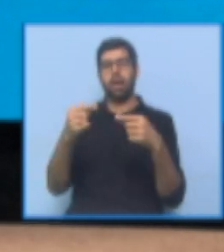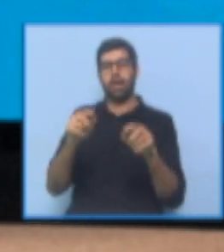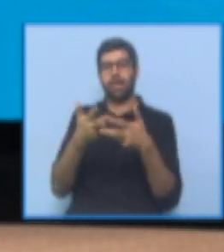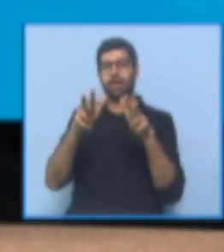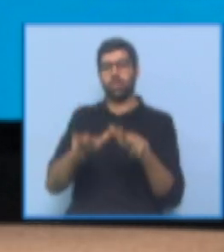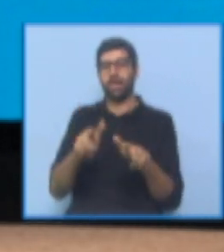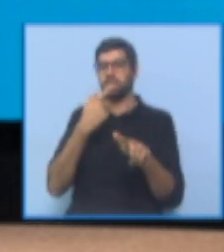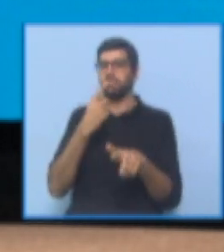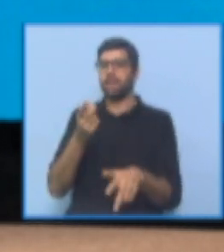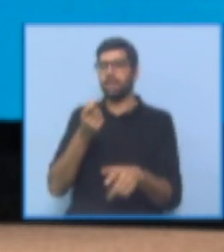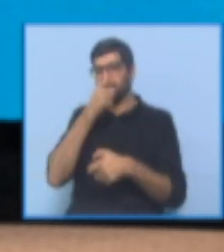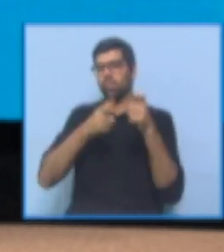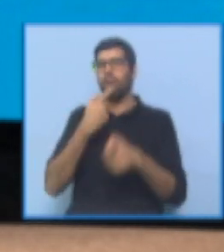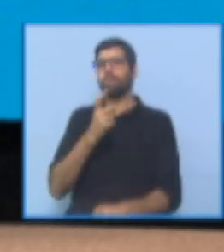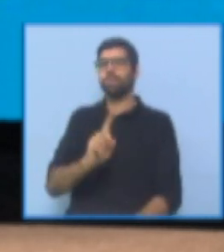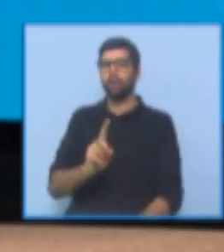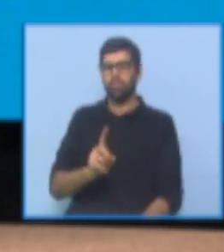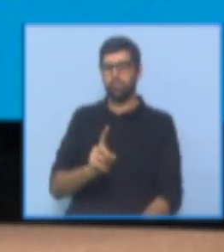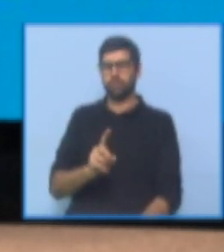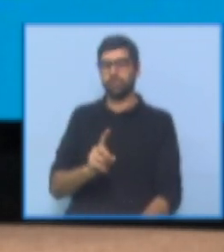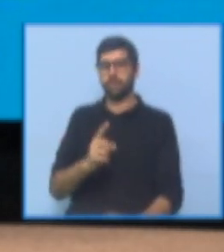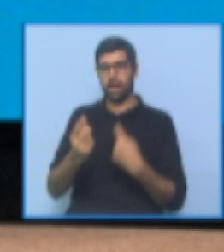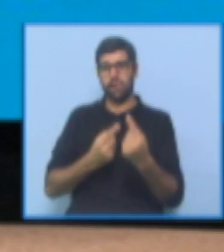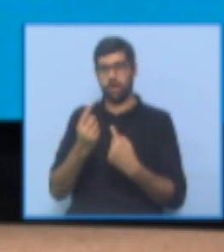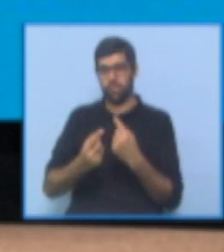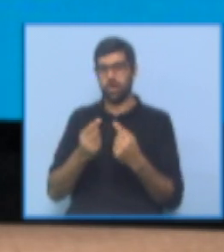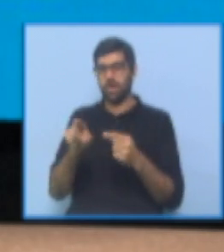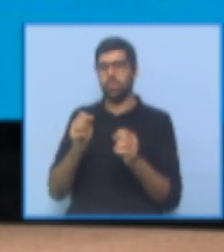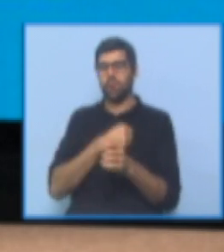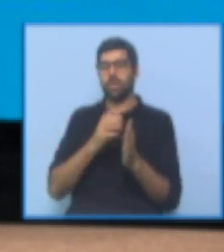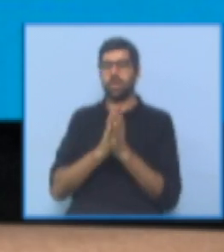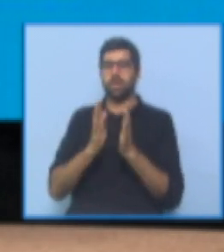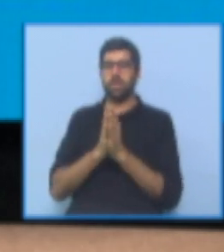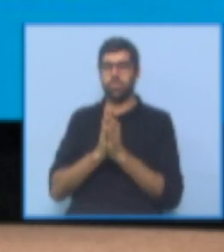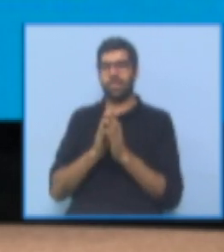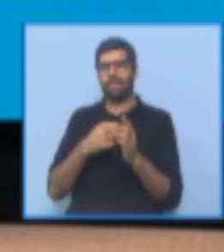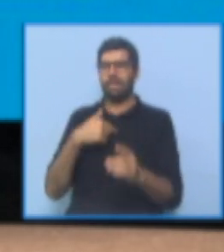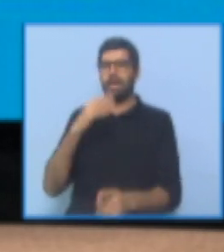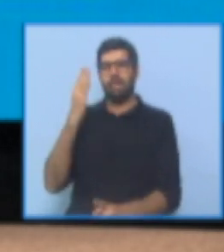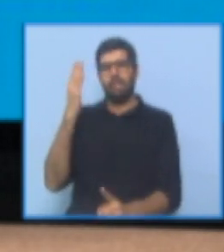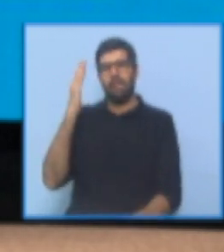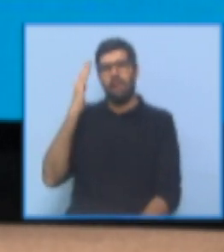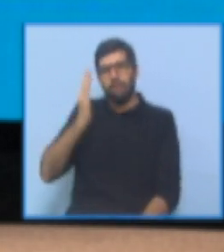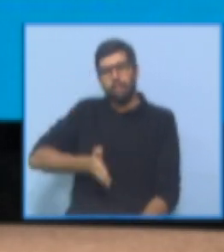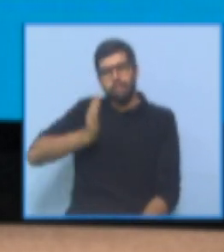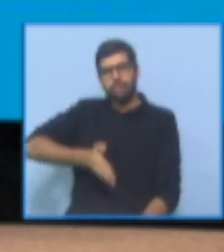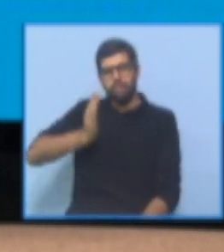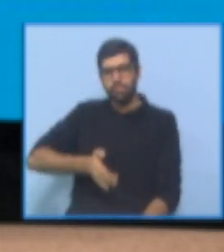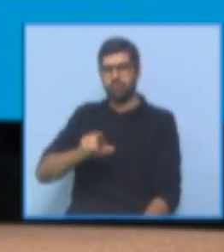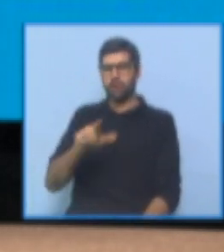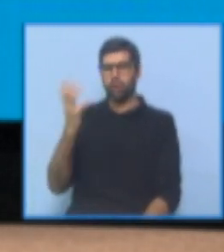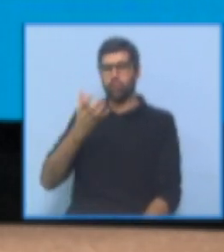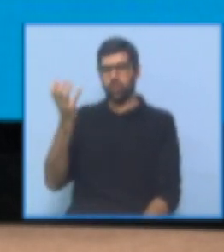linguagem é imperceptível, muitas vezes. Não é? E depois a Igreja acaba por ser uma instituição muito rígida. E a